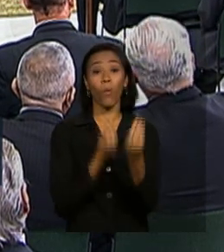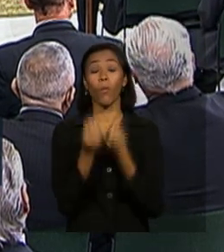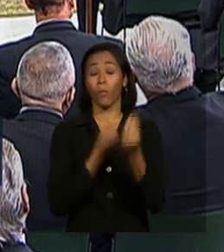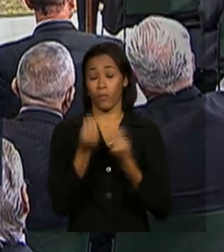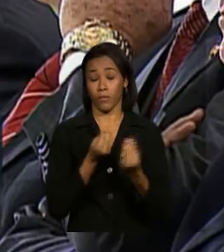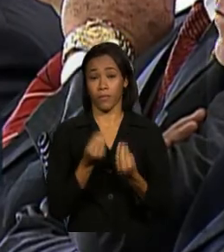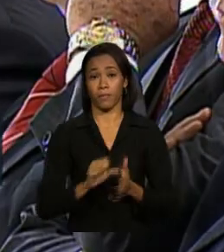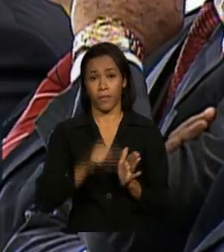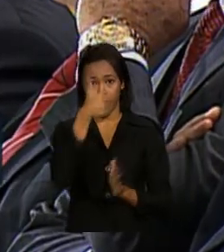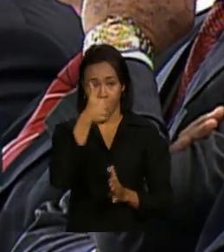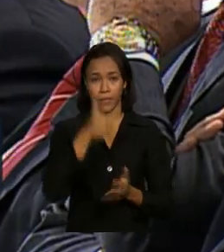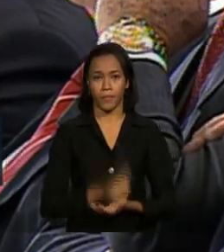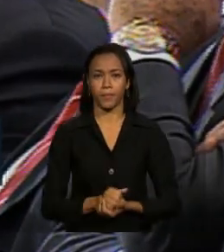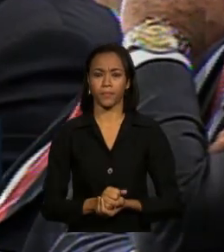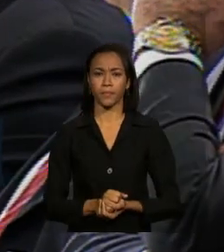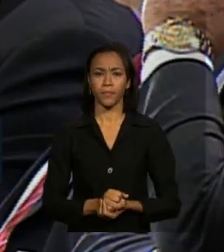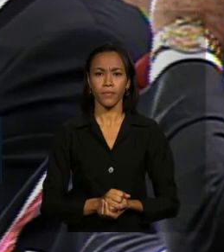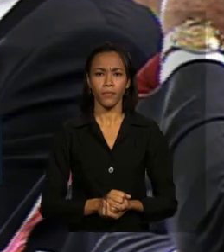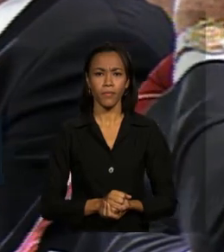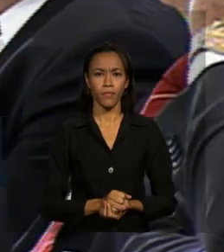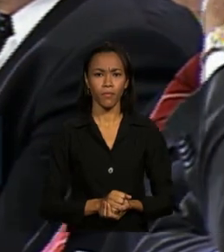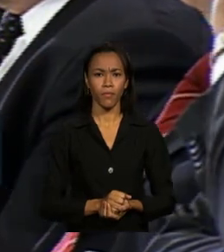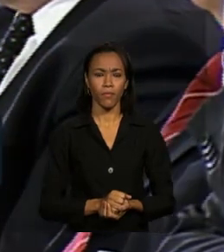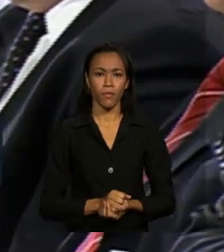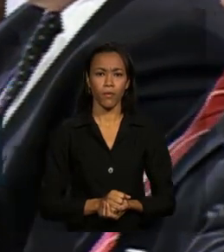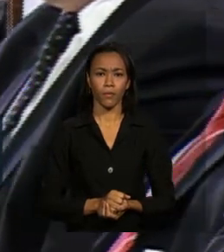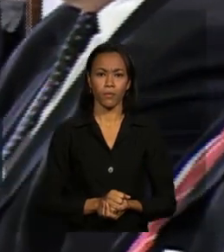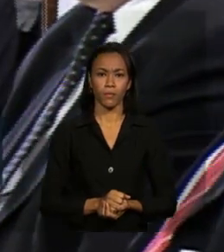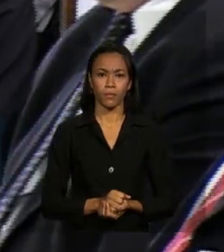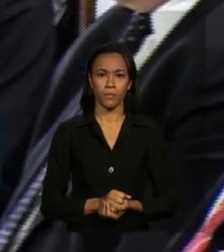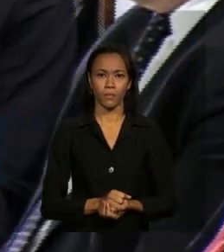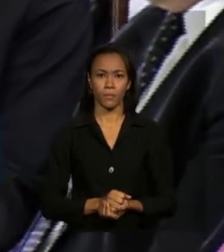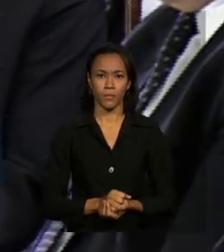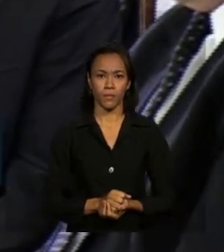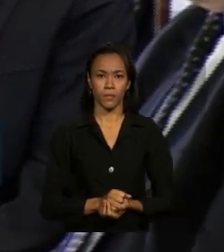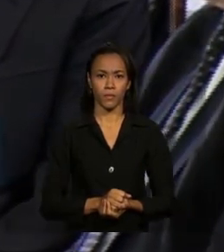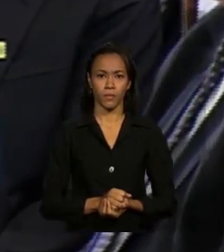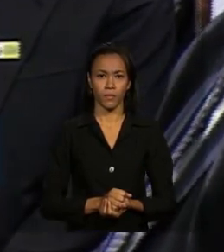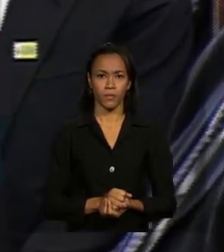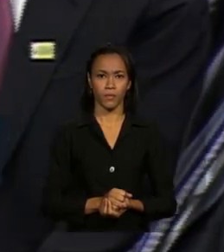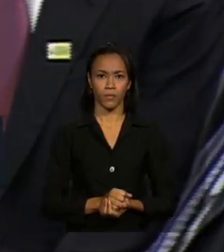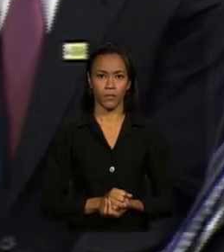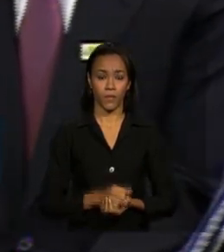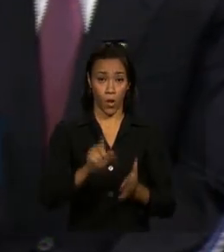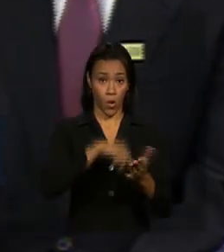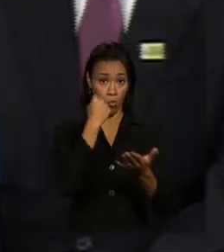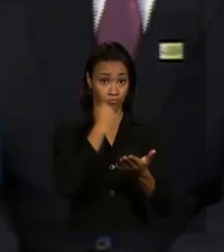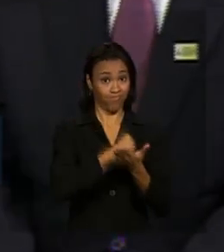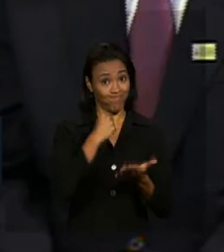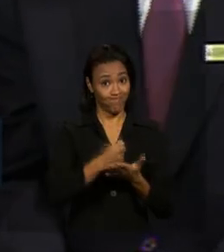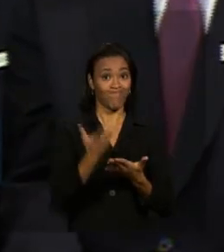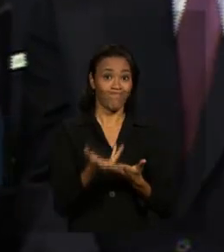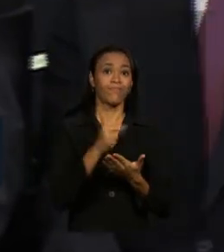em primeiro lugar tratando da tá contratando com a